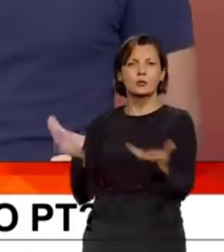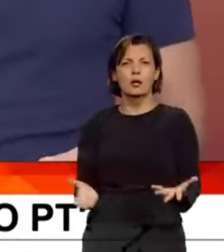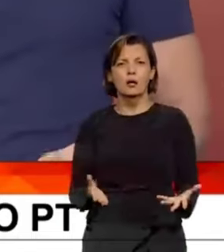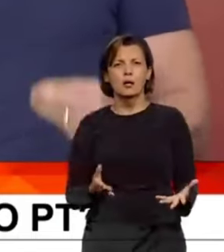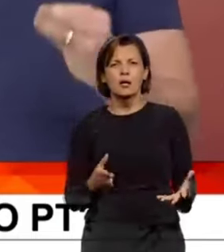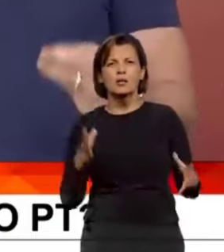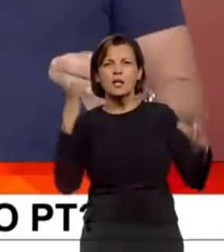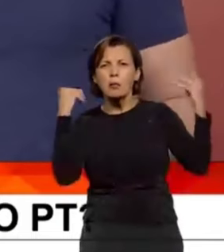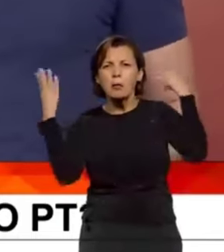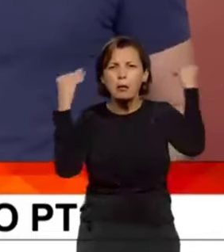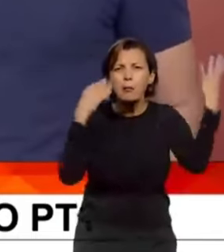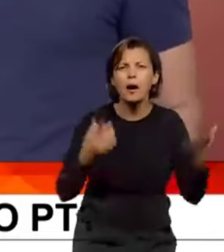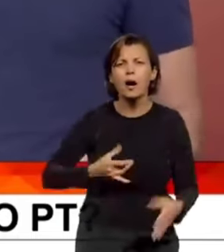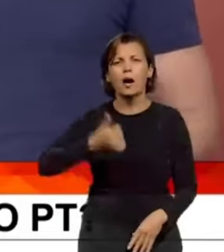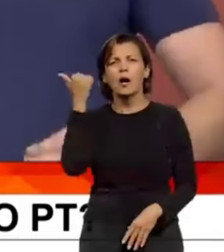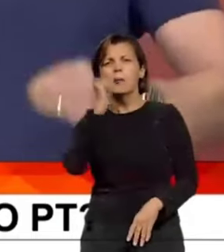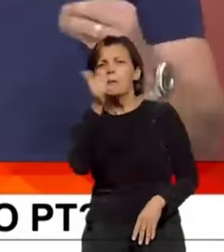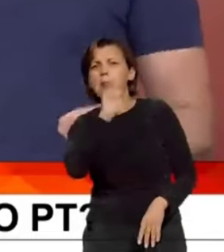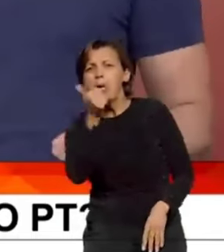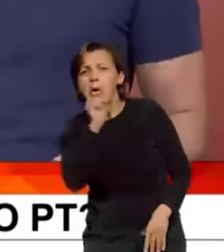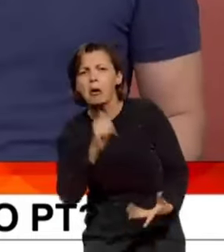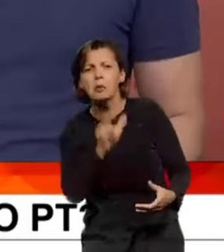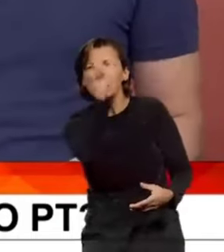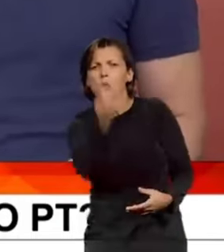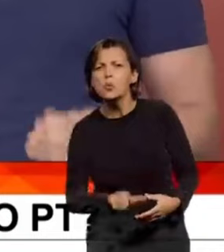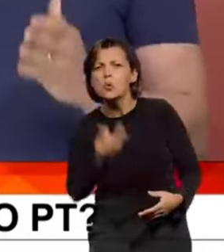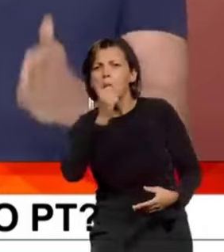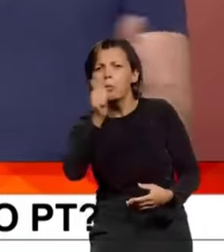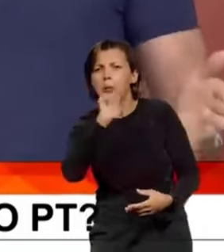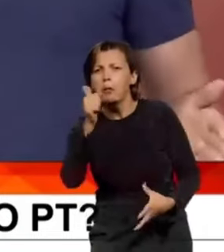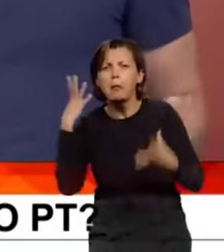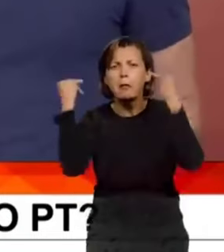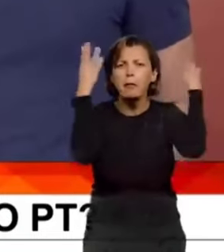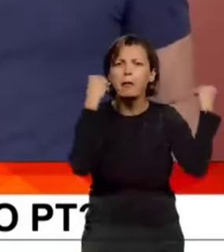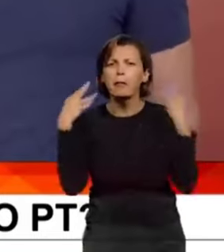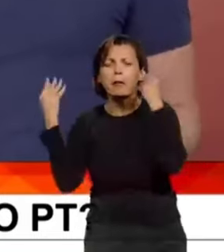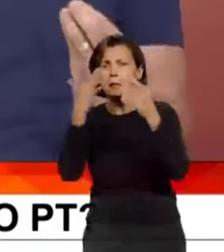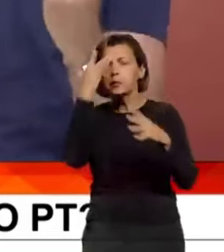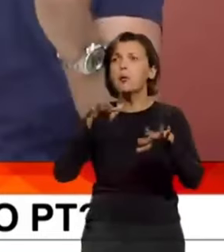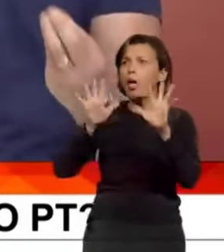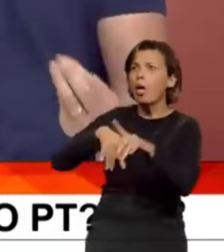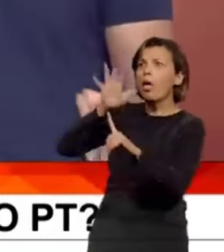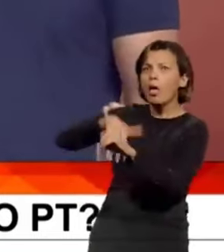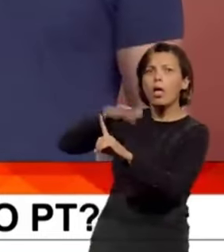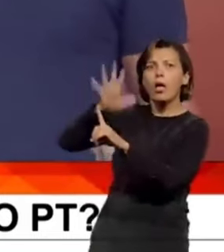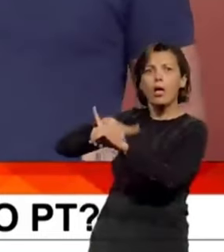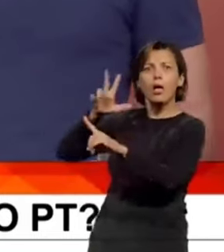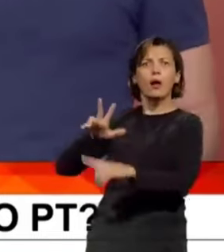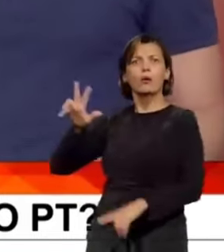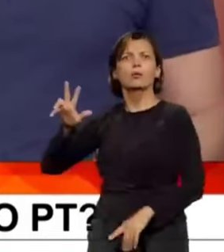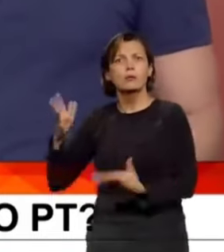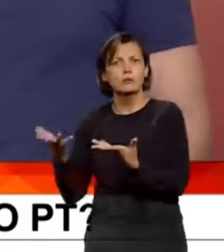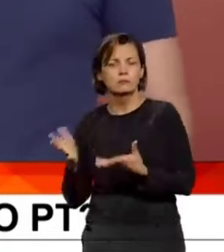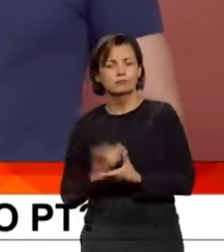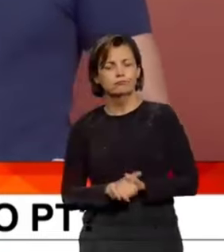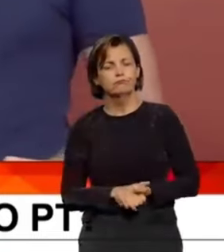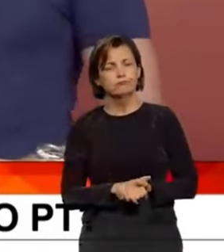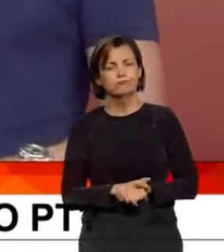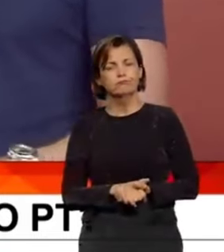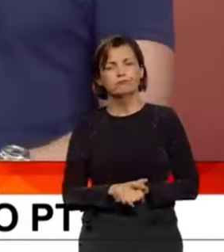xavequeiro desses butequeiro O Cachaceiro desses caras Como o Lula Não faz sentindo